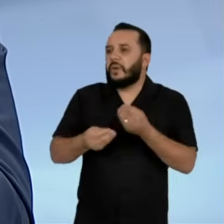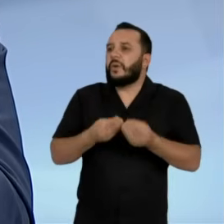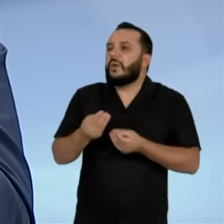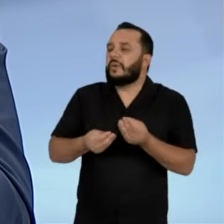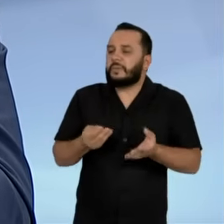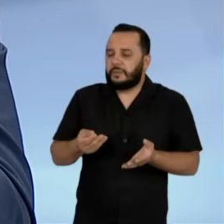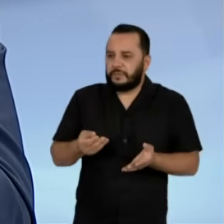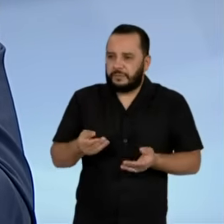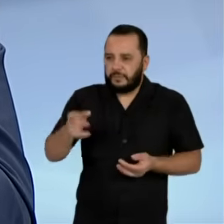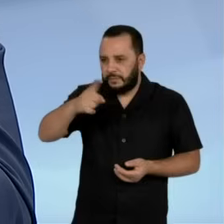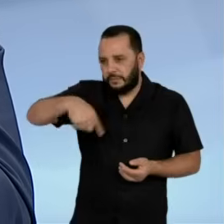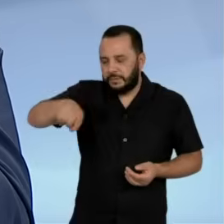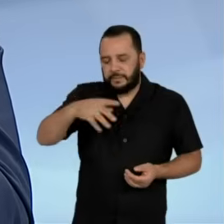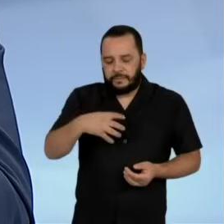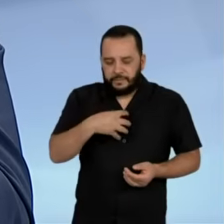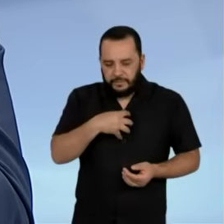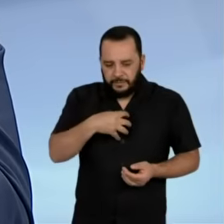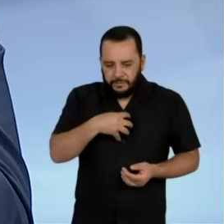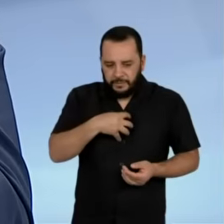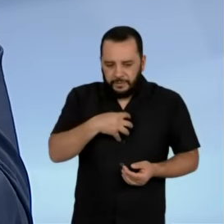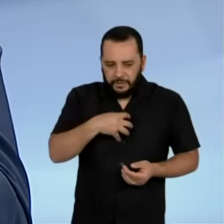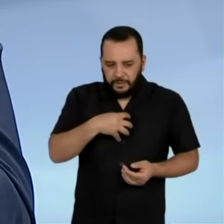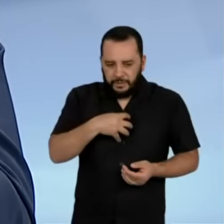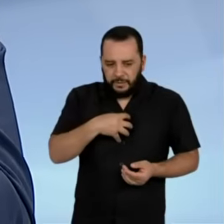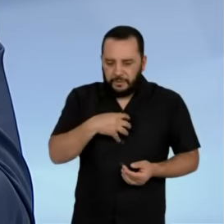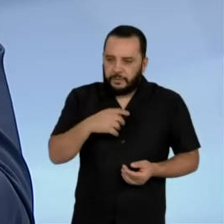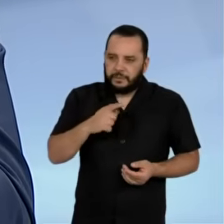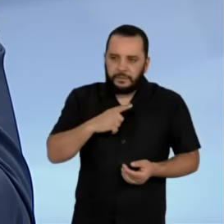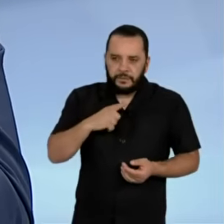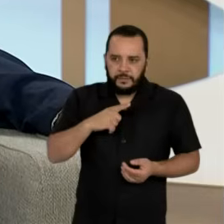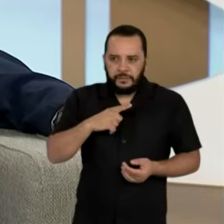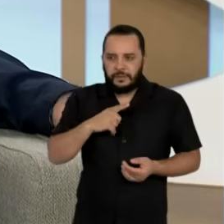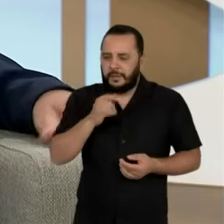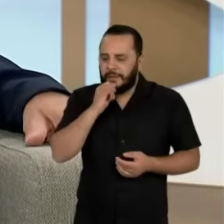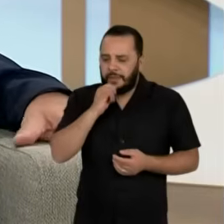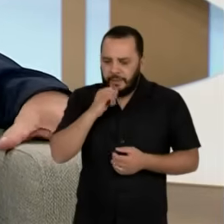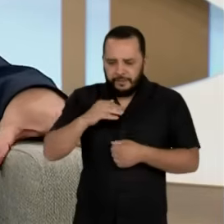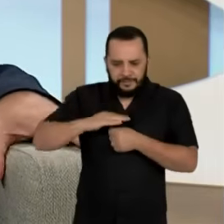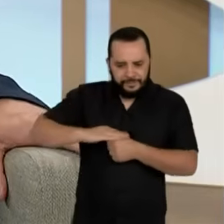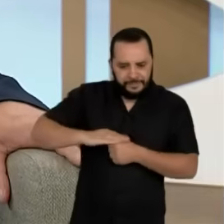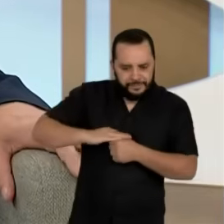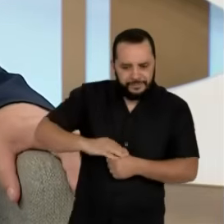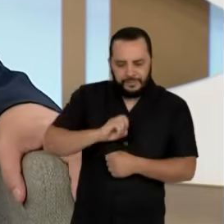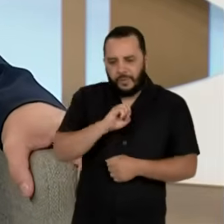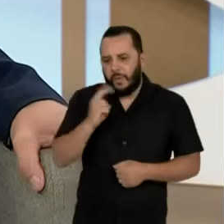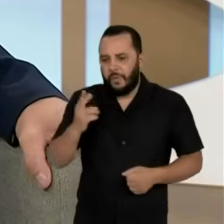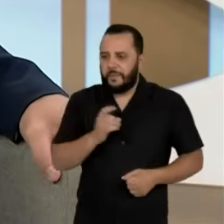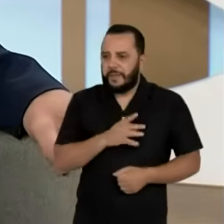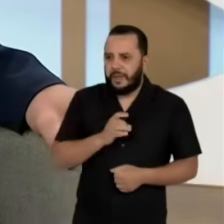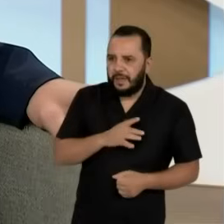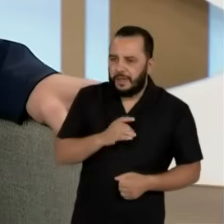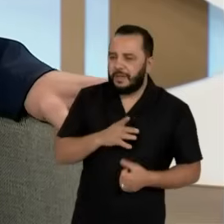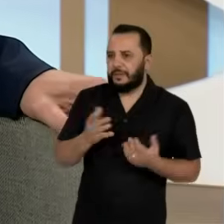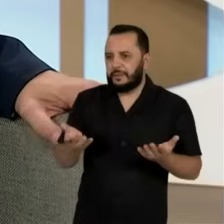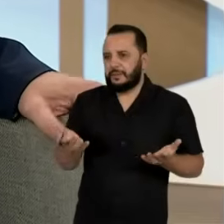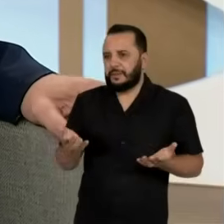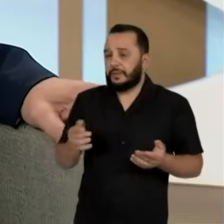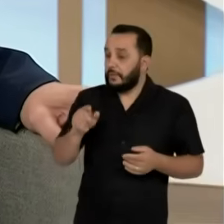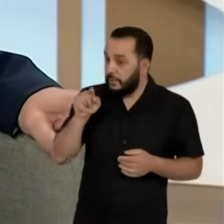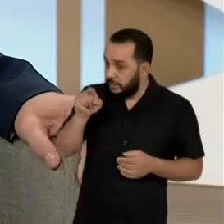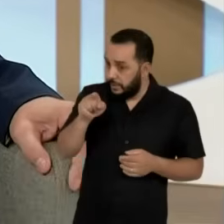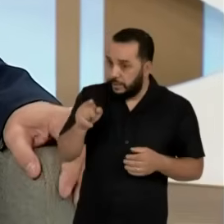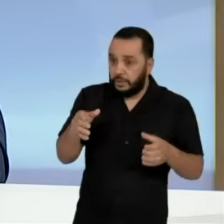Vocês vivem sob algum tipo de cerceamento, vivem com medo, vocês e os rapazes,